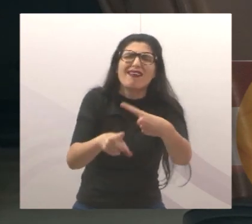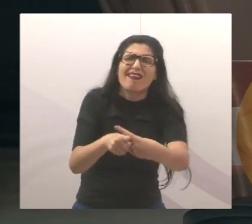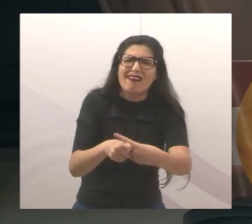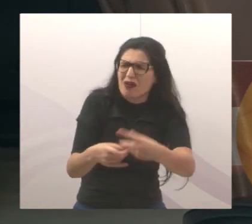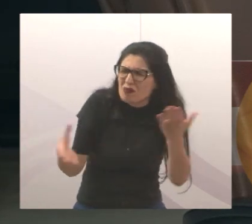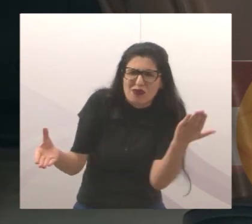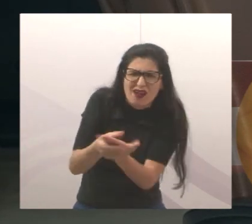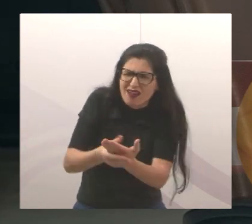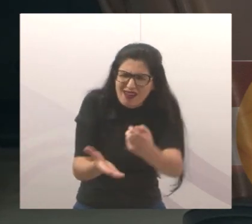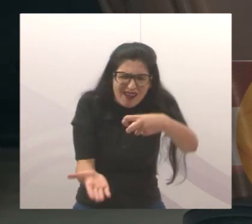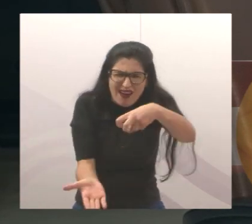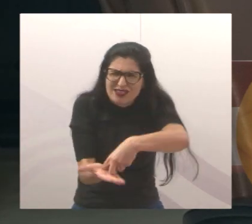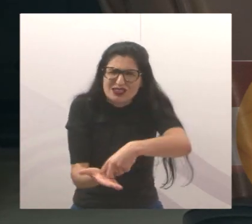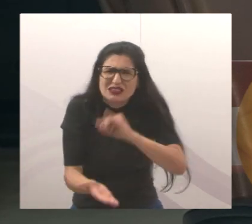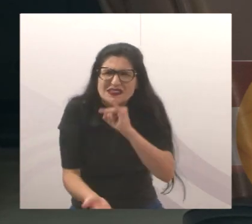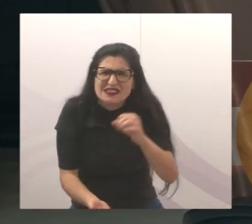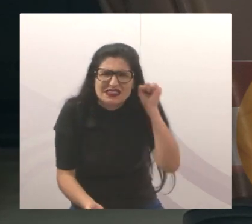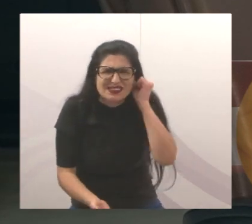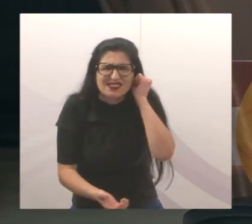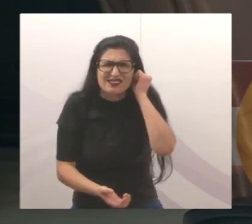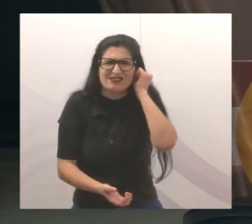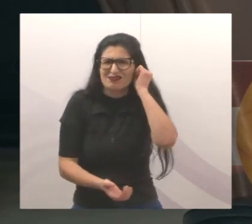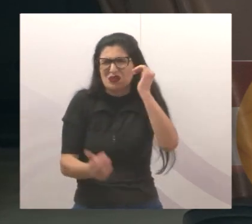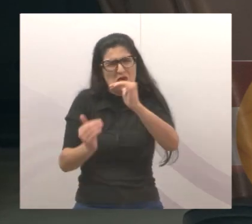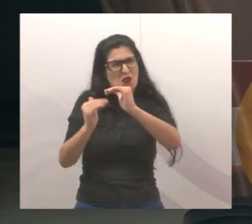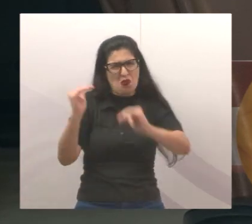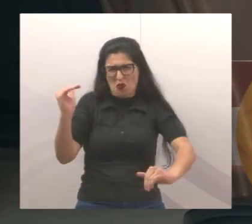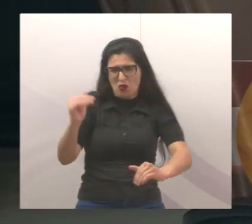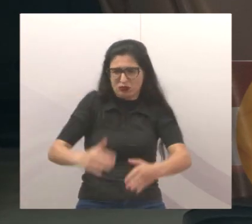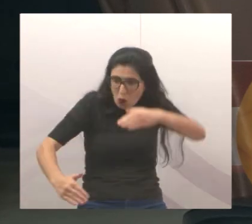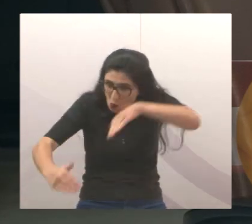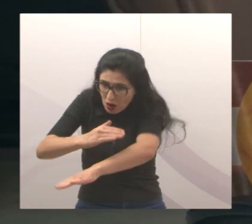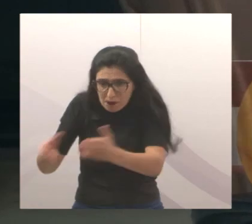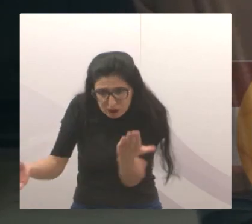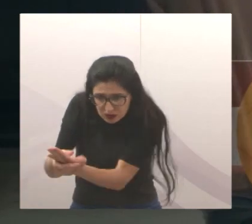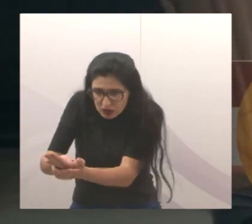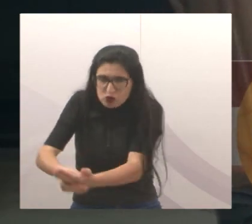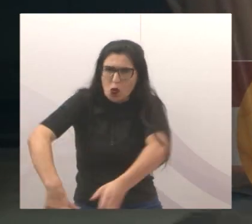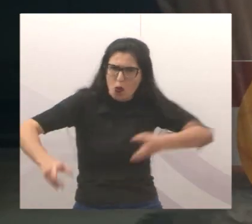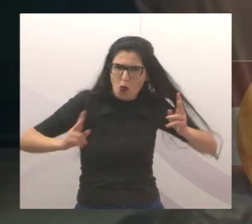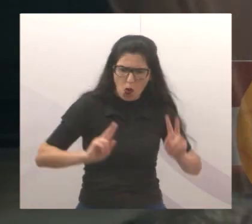uma punição pelo ato cometido pelo prefeito. Portanto, sou pelo arquivamento do processo.